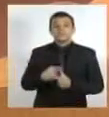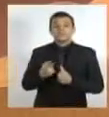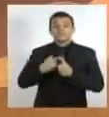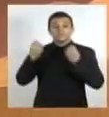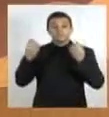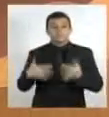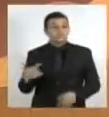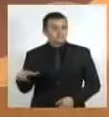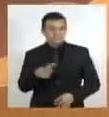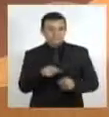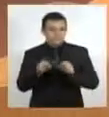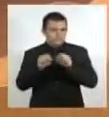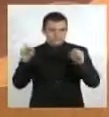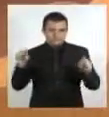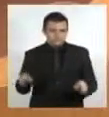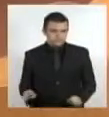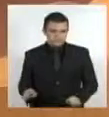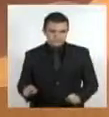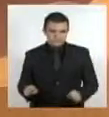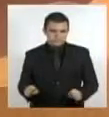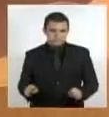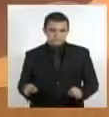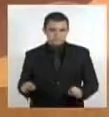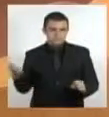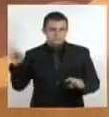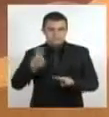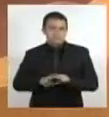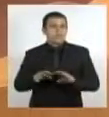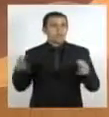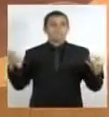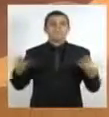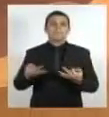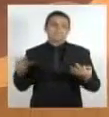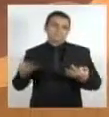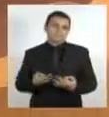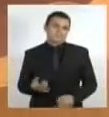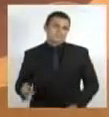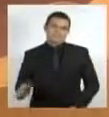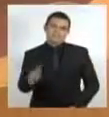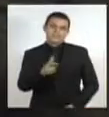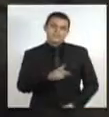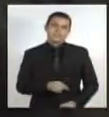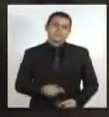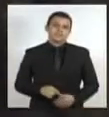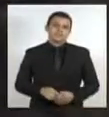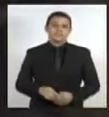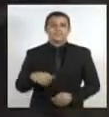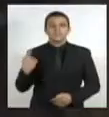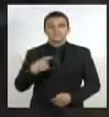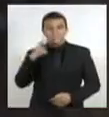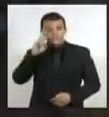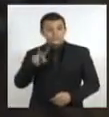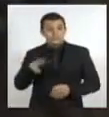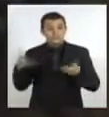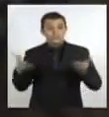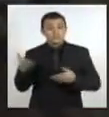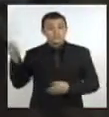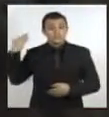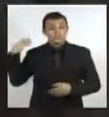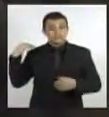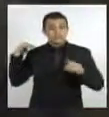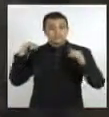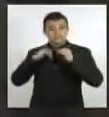nenhum sistema penitenciário ideal e perfeito. Nós acompanhamos agora, através da imprensa